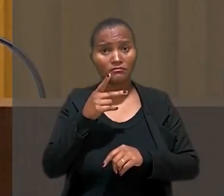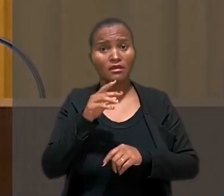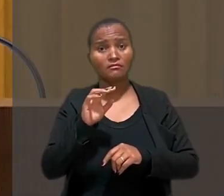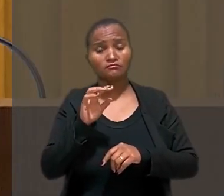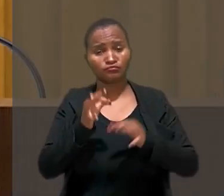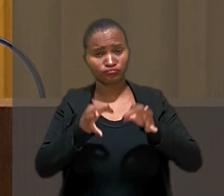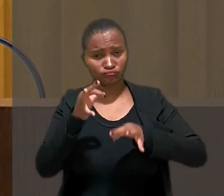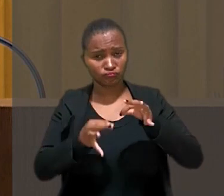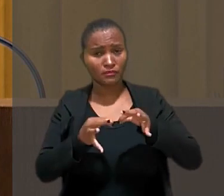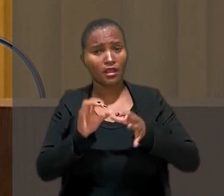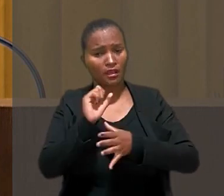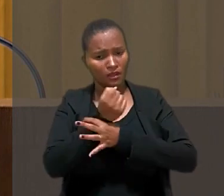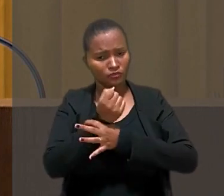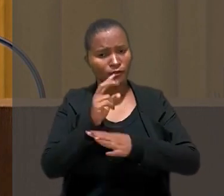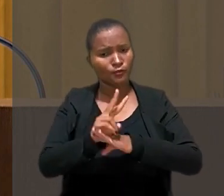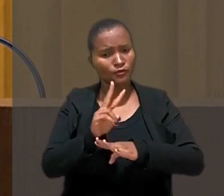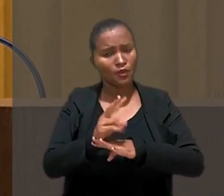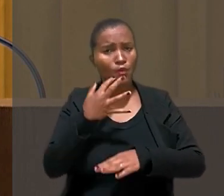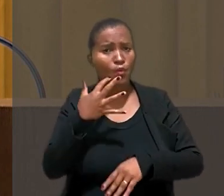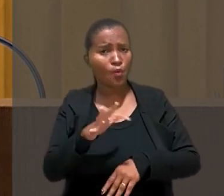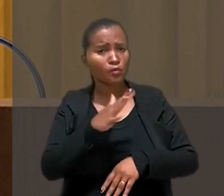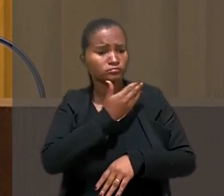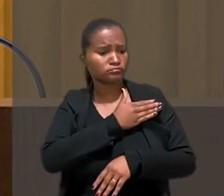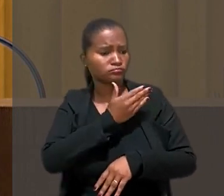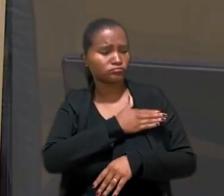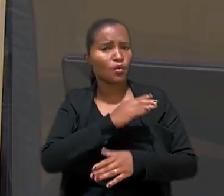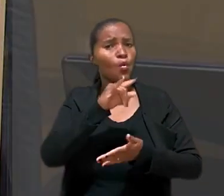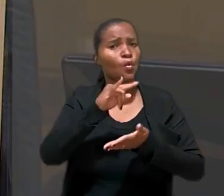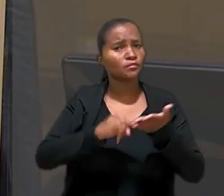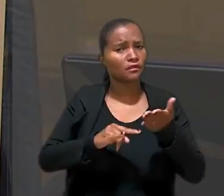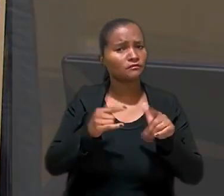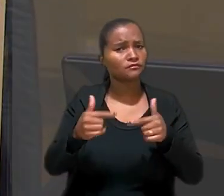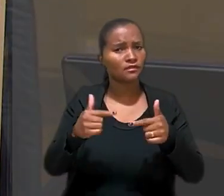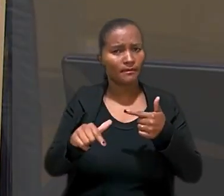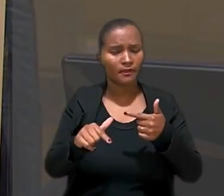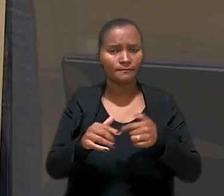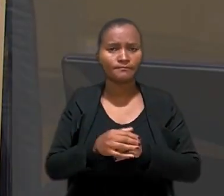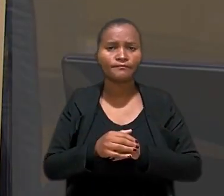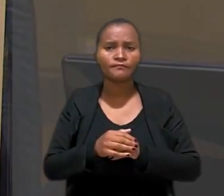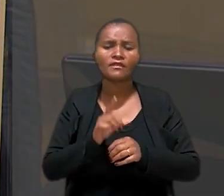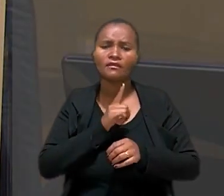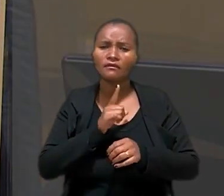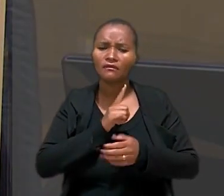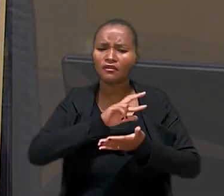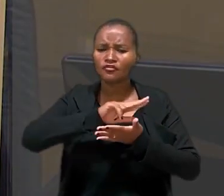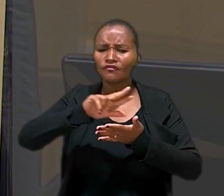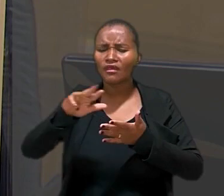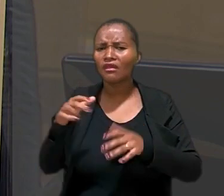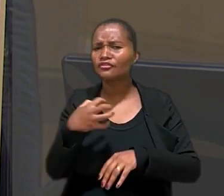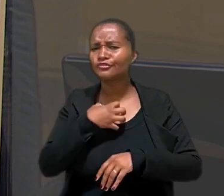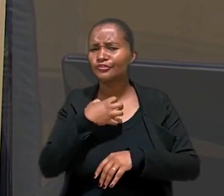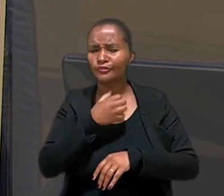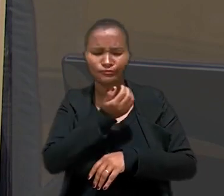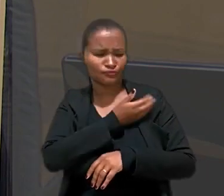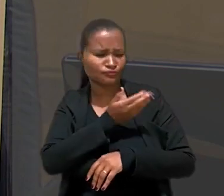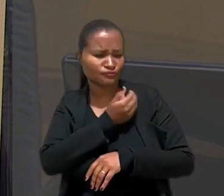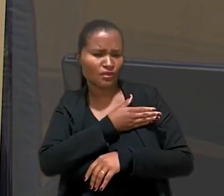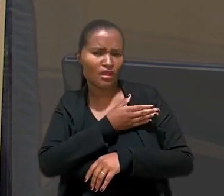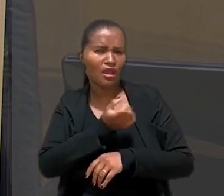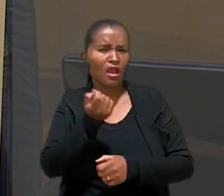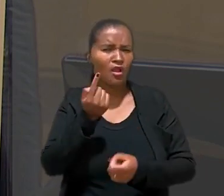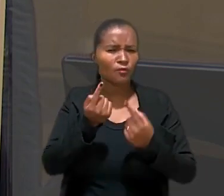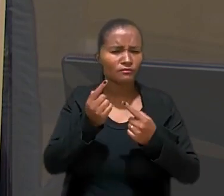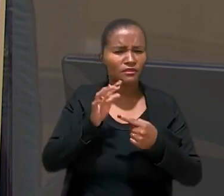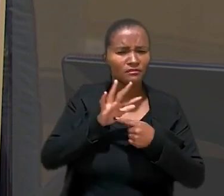ordenamento jurídico garante a proteção contra a discriminação nos contratos de trabalho. Existem muitas formas de discriminação,